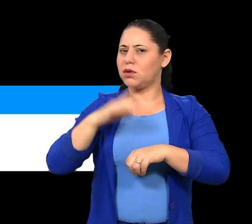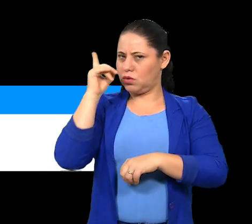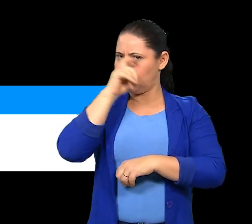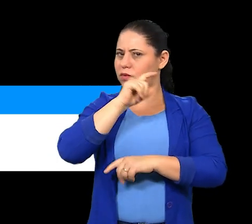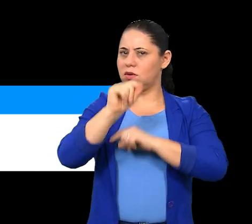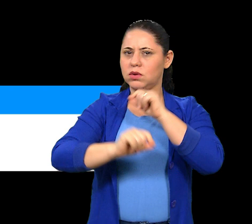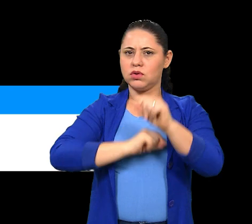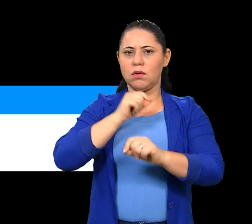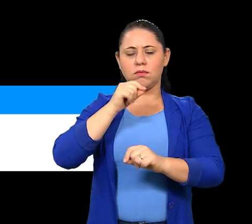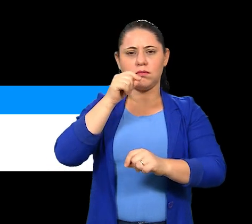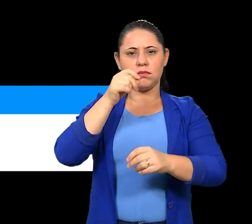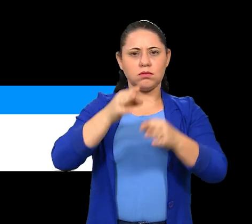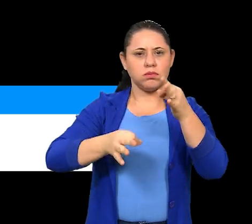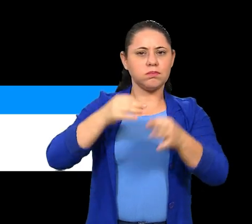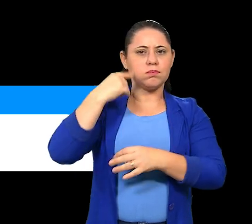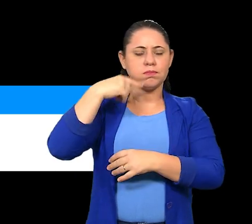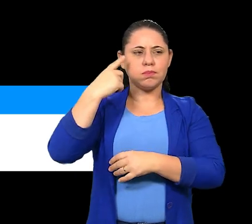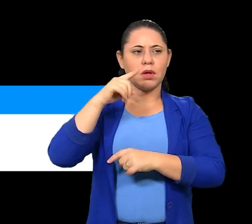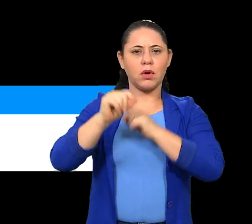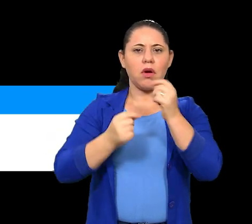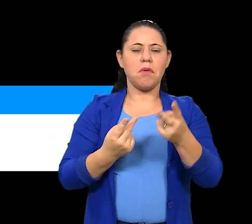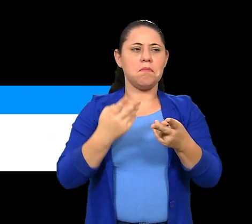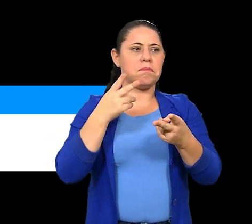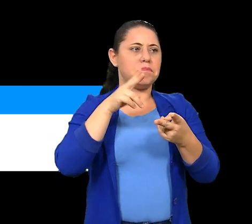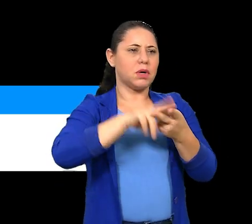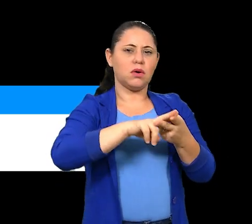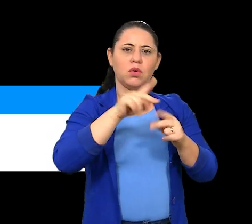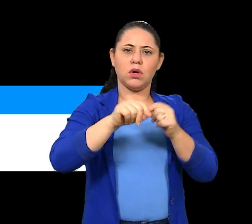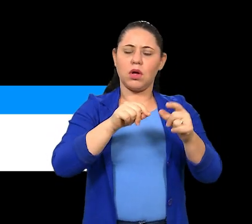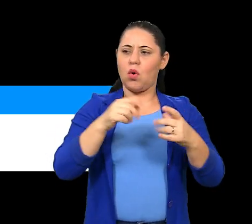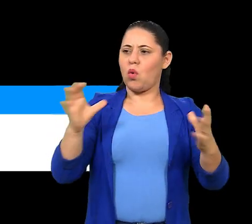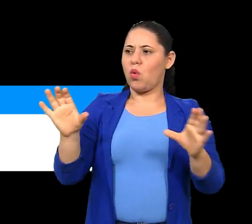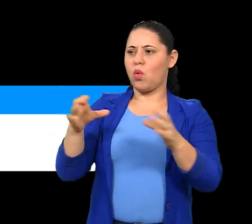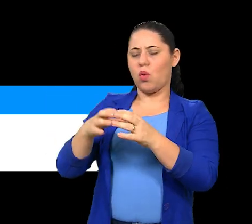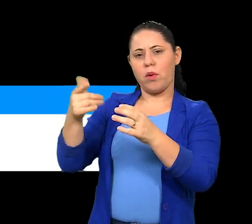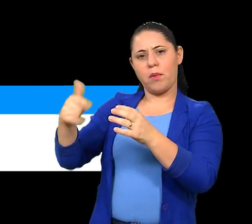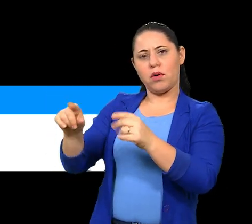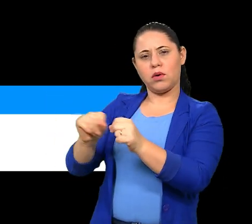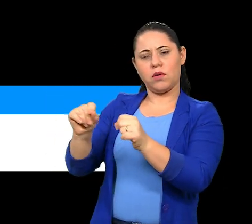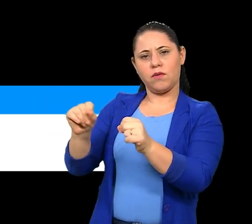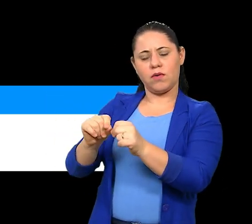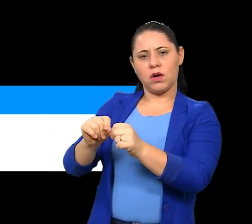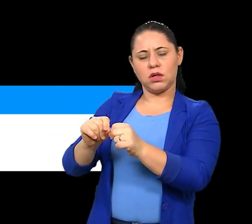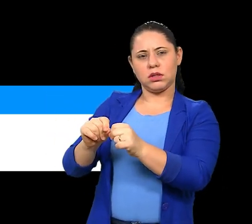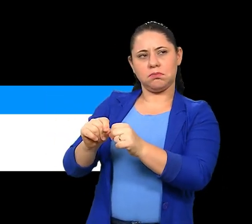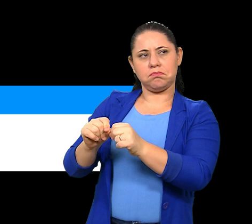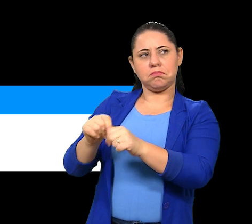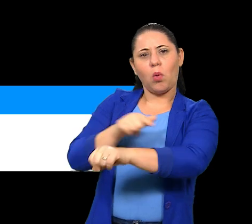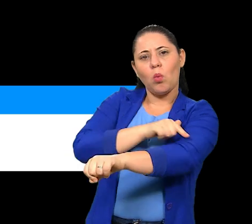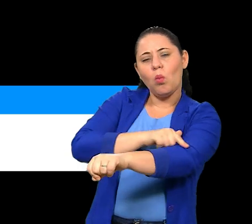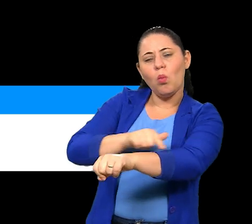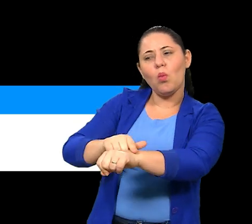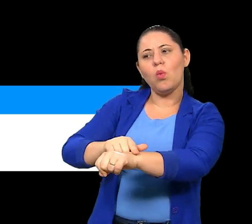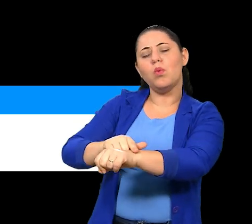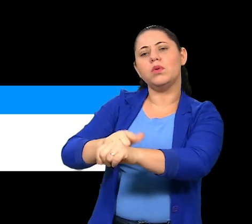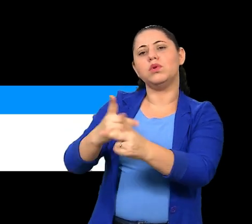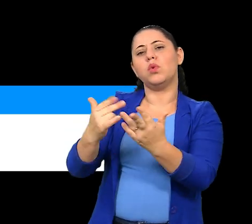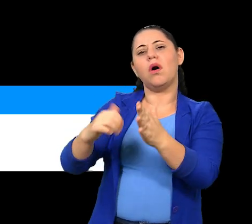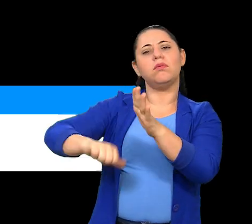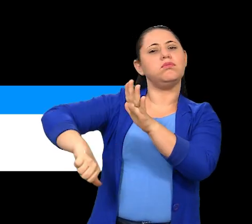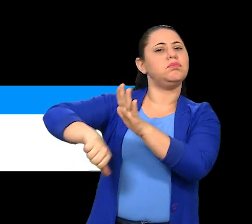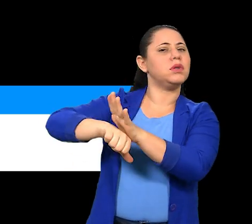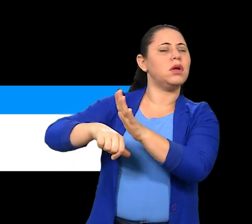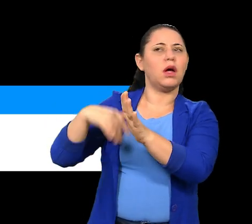surpreendente colegas deputados uma das coisas mais difíceis da advocacia você condenar a parte adversa que